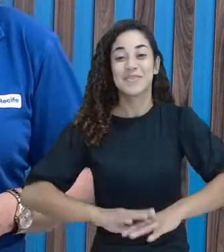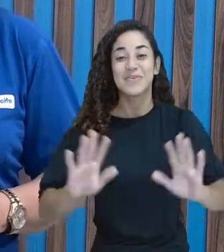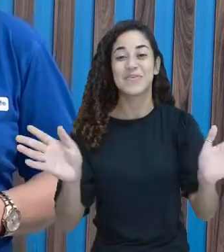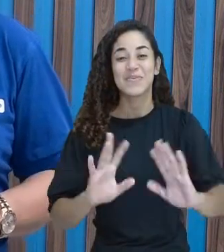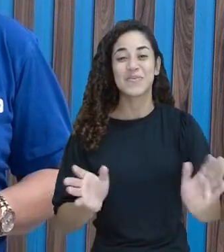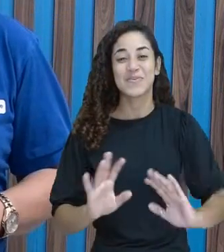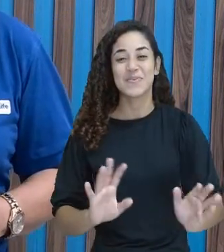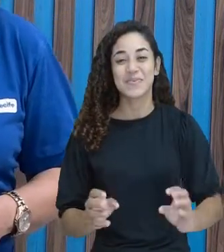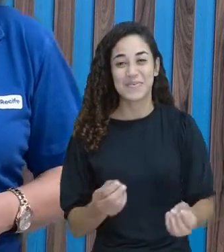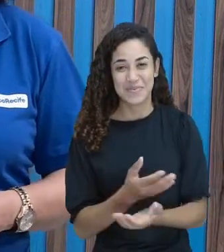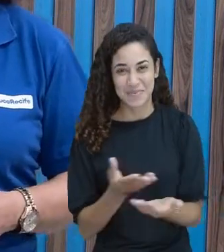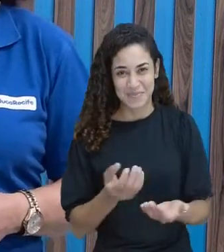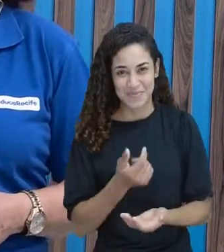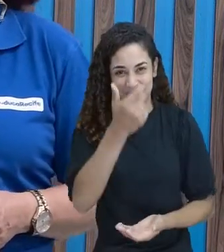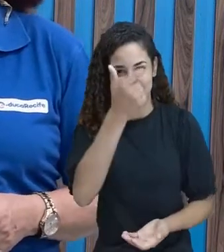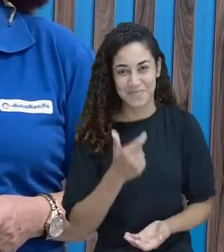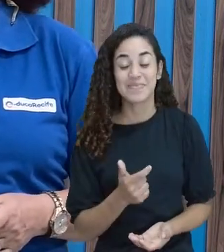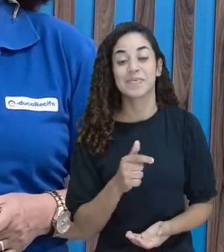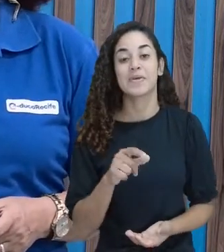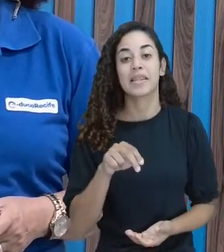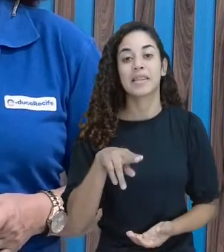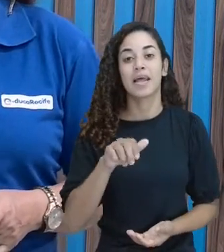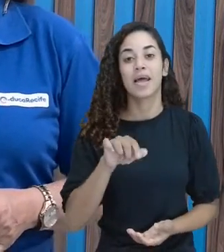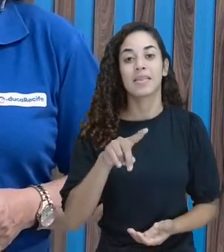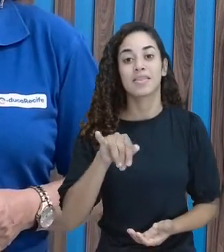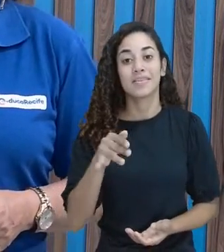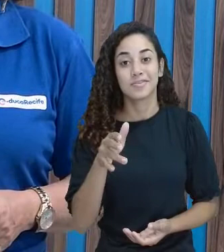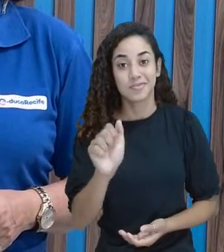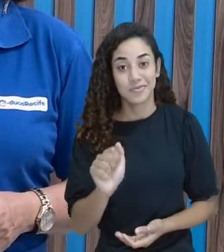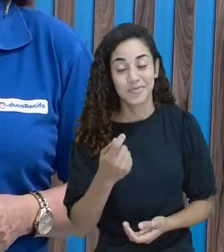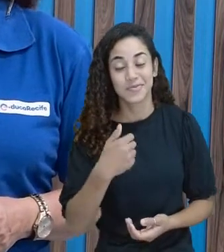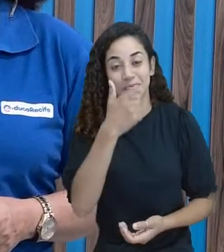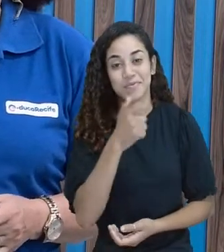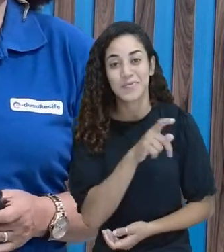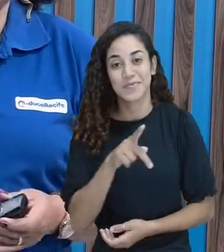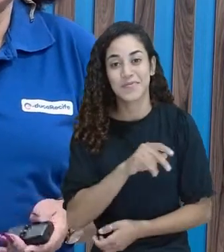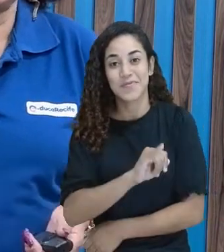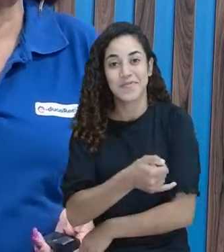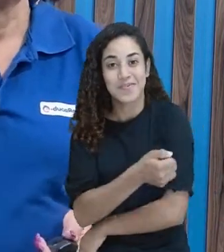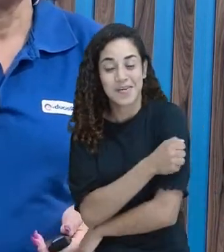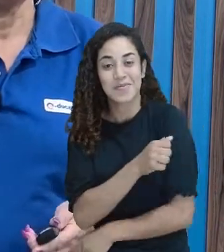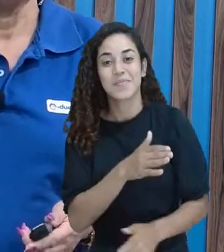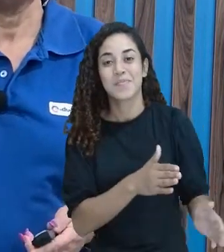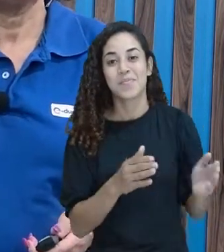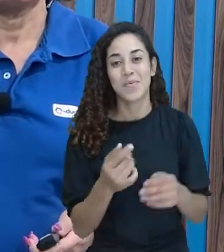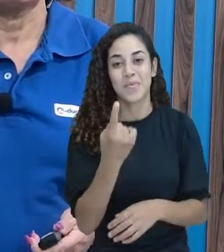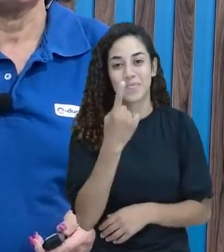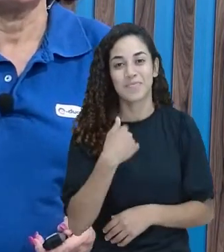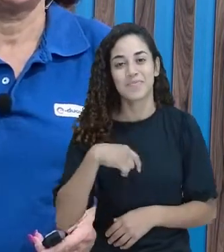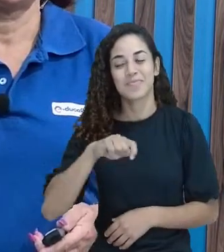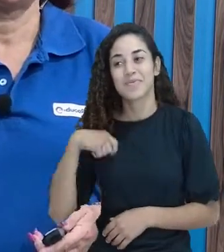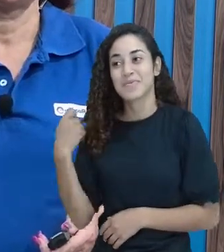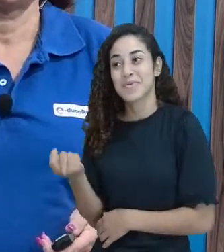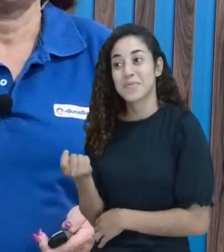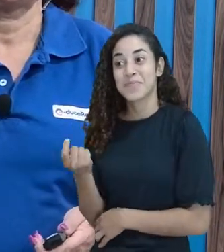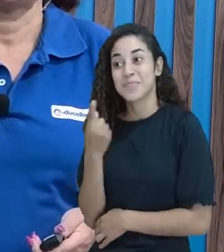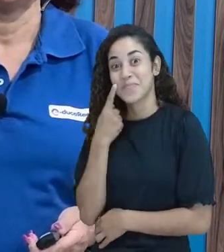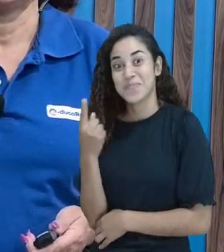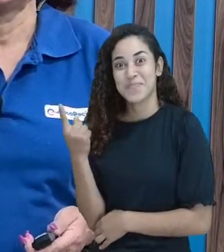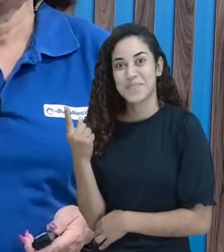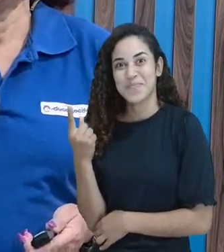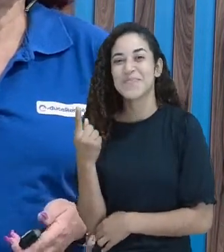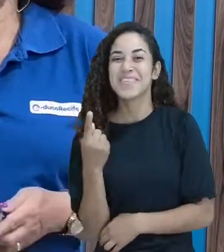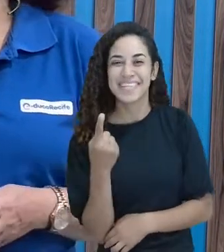Olá, pessoal. Eu me chamo Nádia, sou professora do EJA, módulo 1, e o meu sinal é